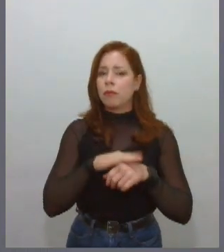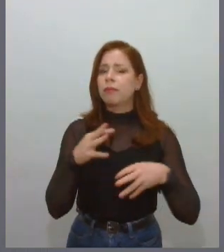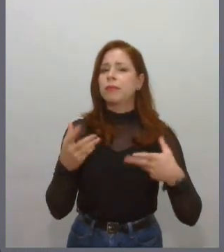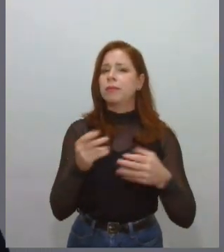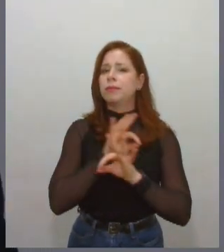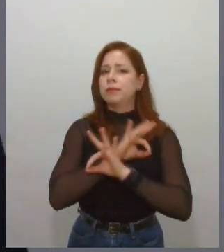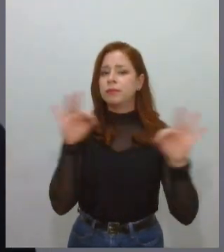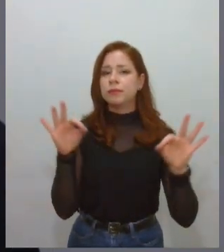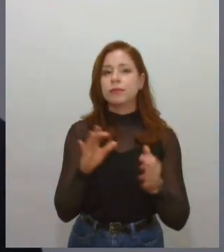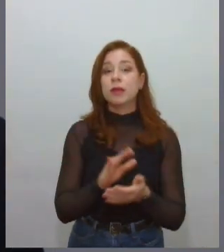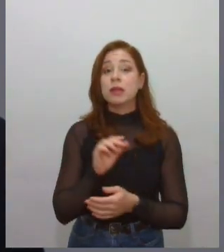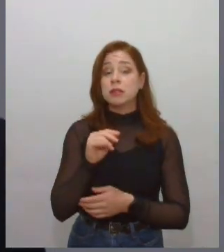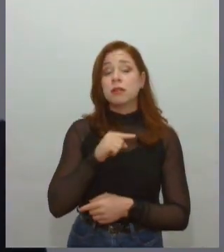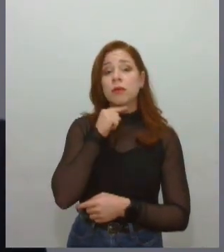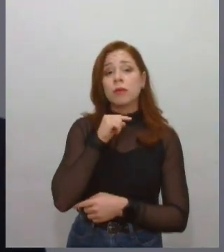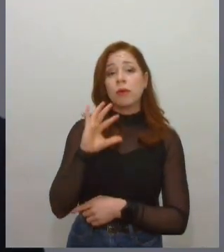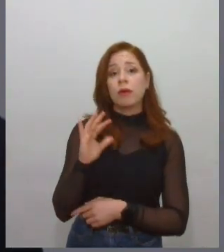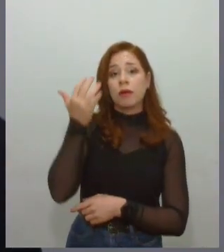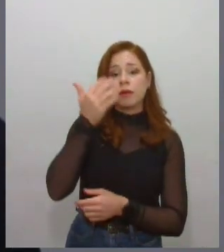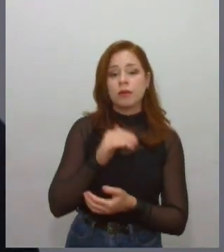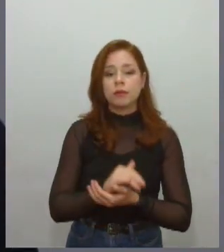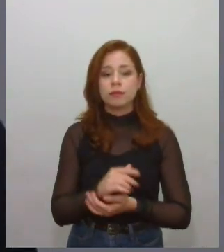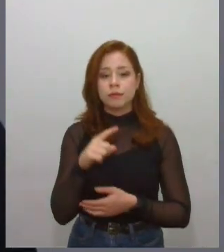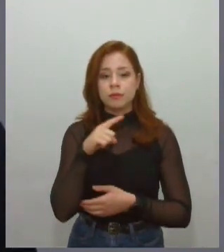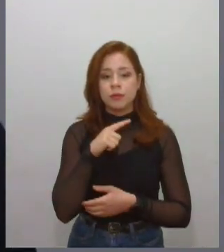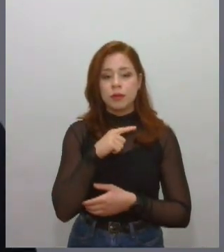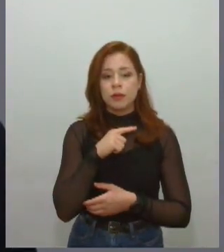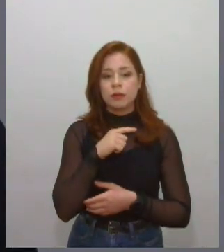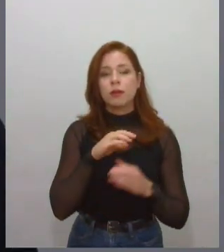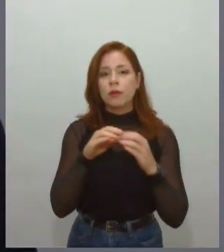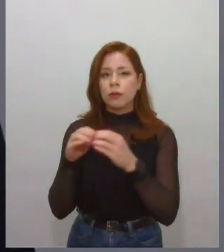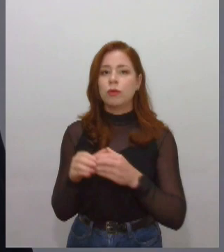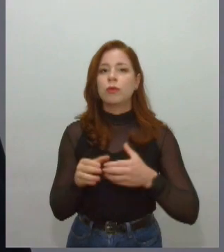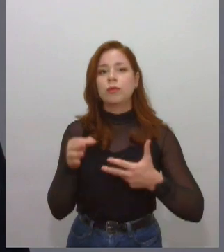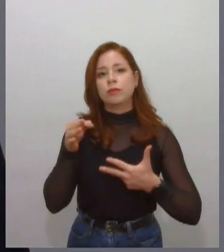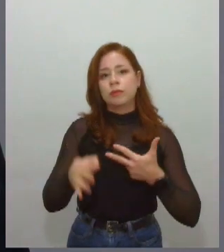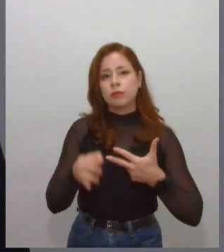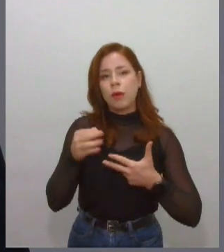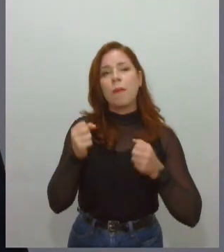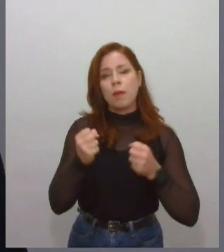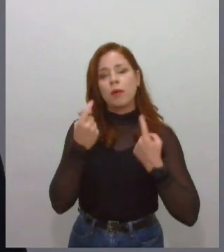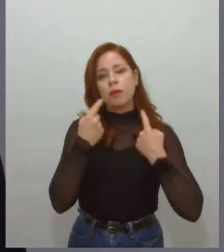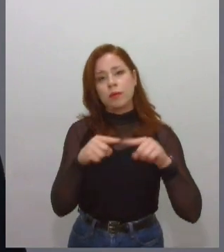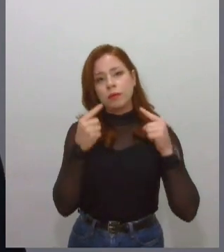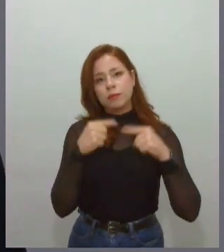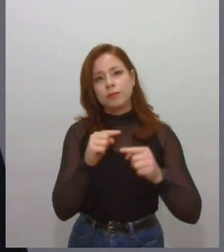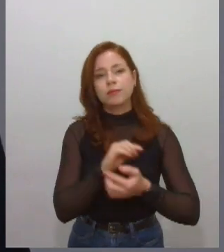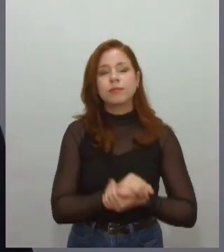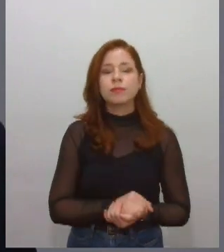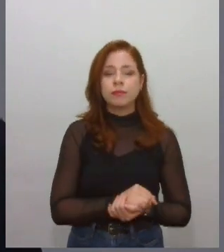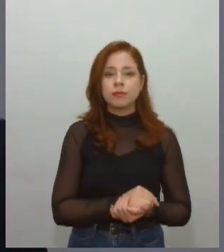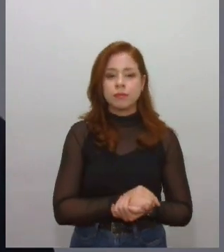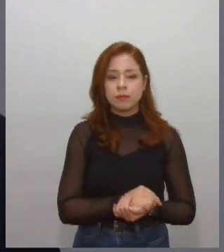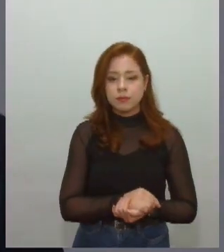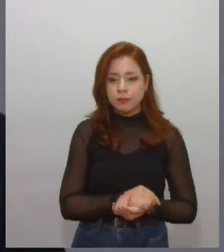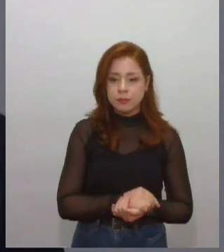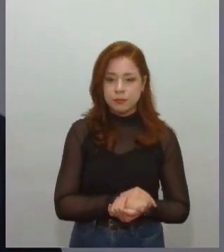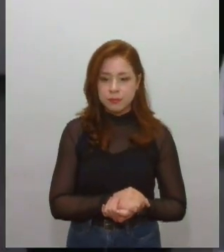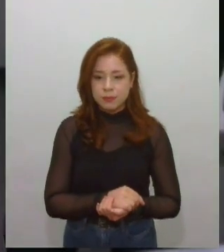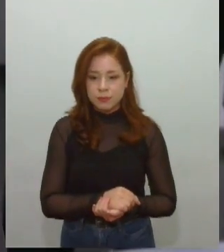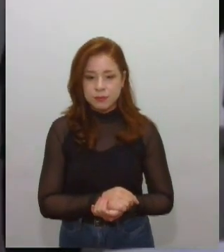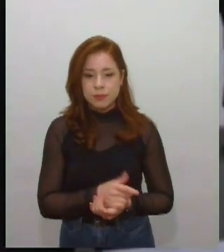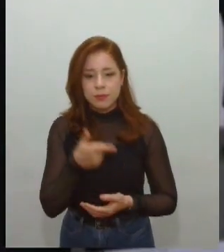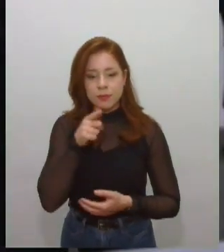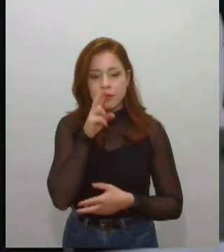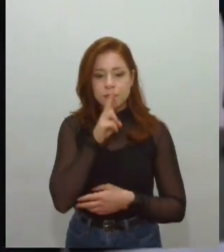resolve, nós temos o Poder Judiciário, né, que pode ser provocado e tem respondido bem a essa